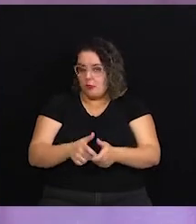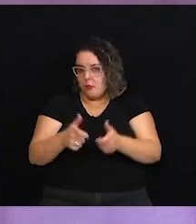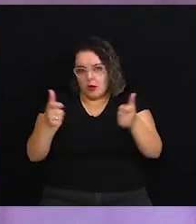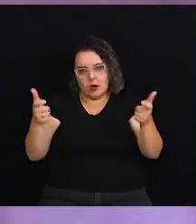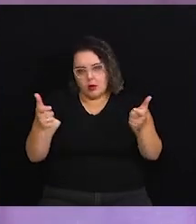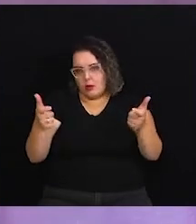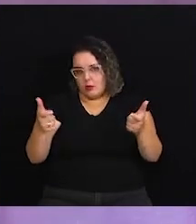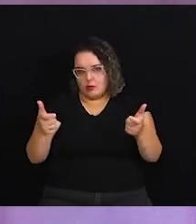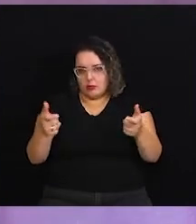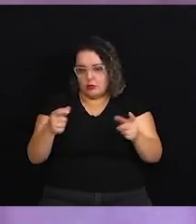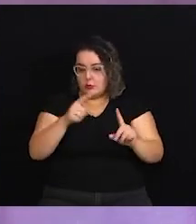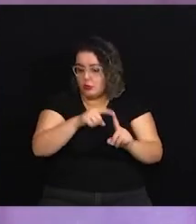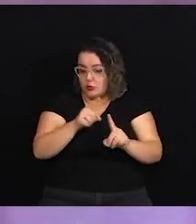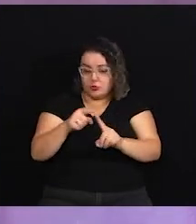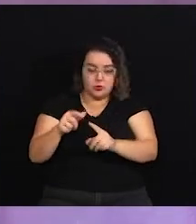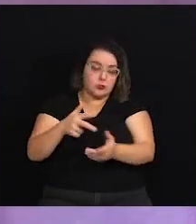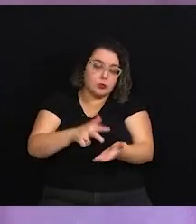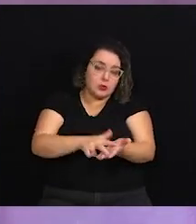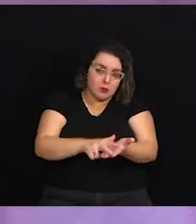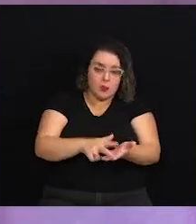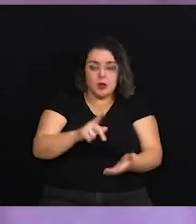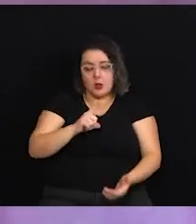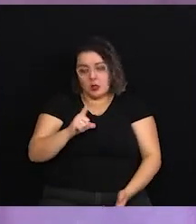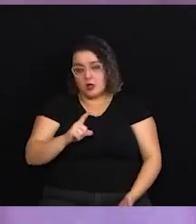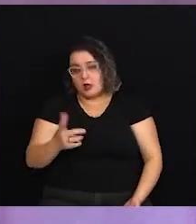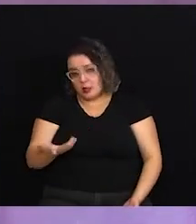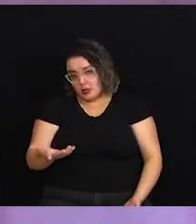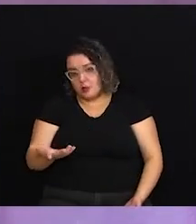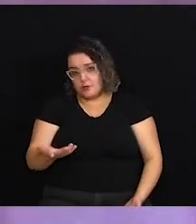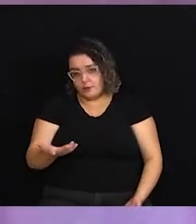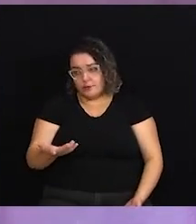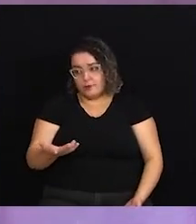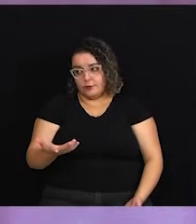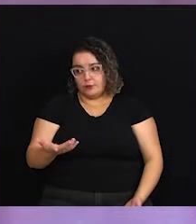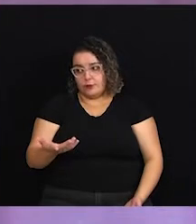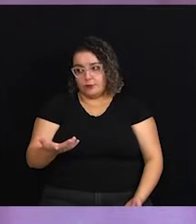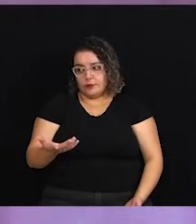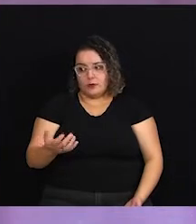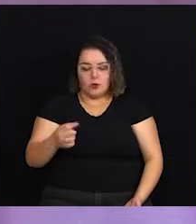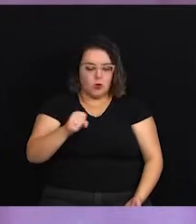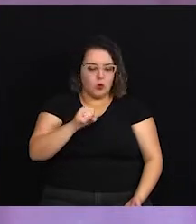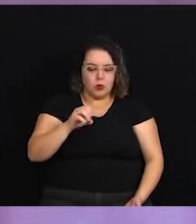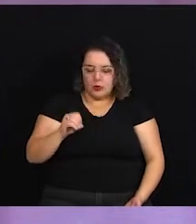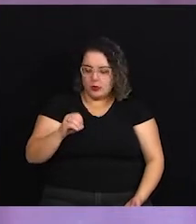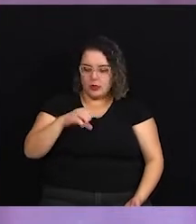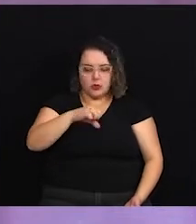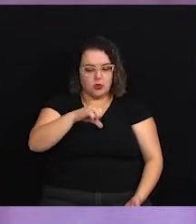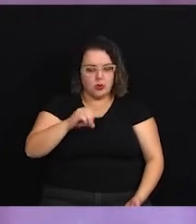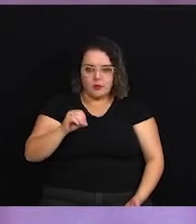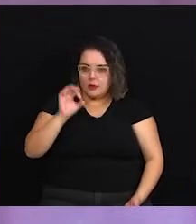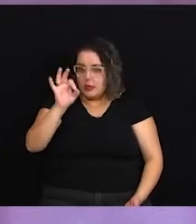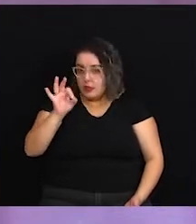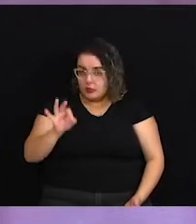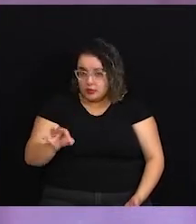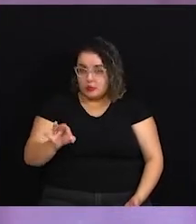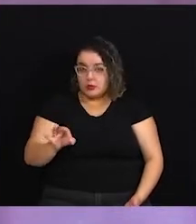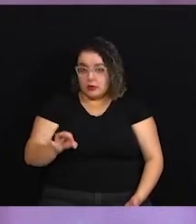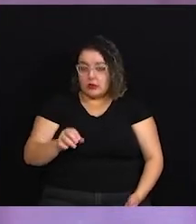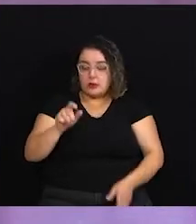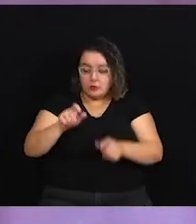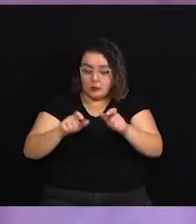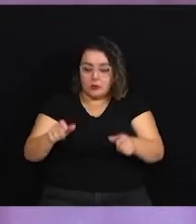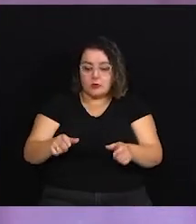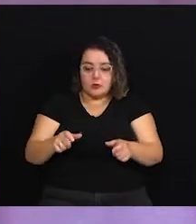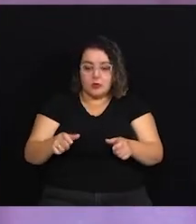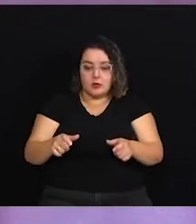grande dependendo do tipo da epilepsia que a pessoa tem até a ponto de ter 80 90 porcento de chance